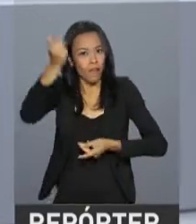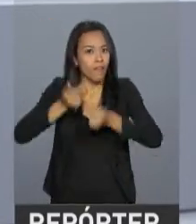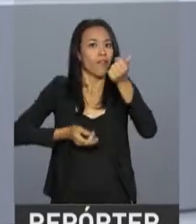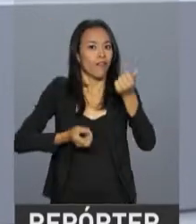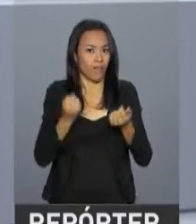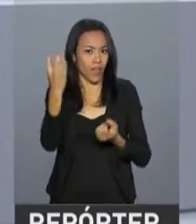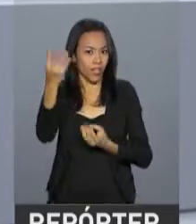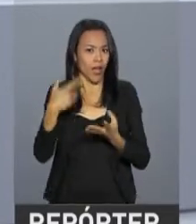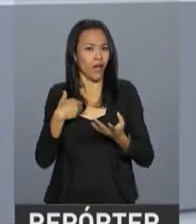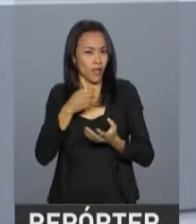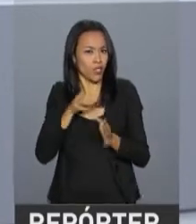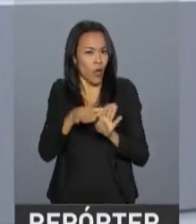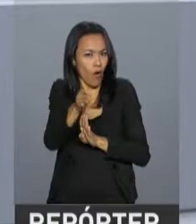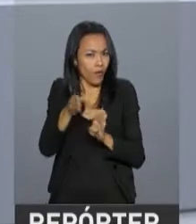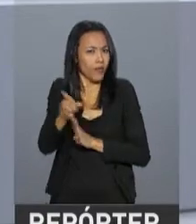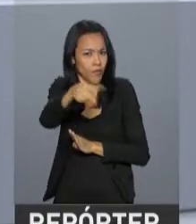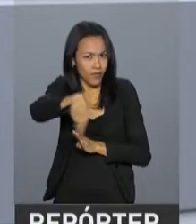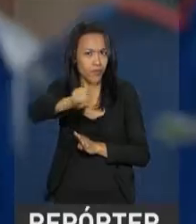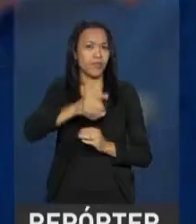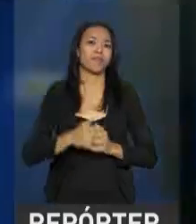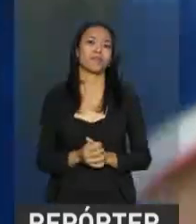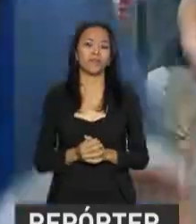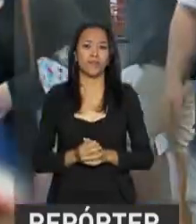para a alta temporada